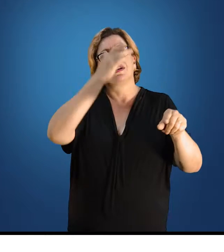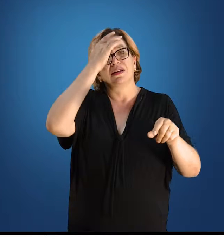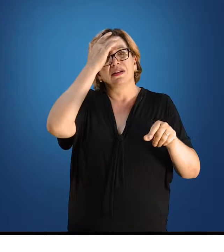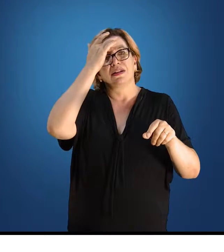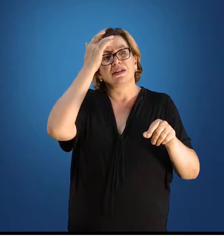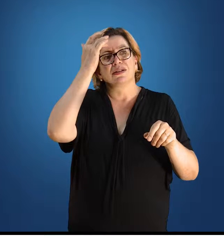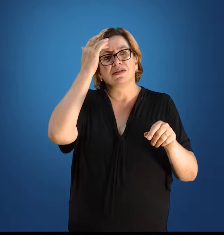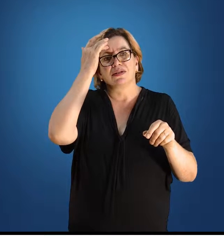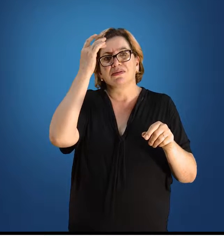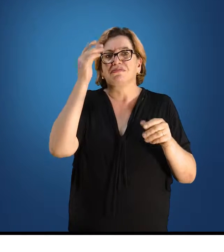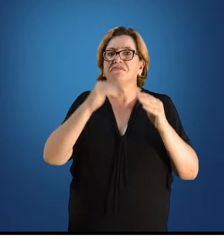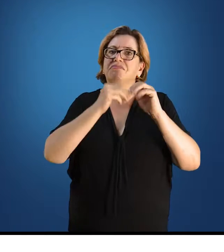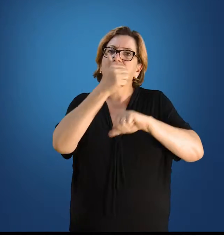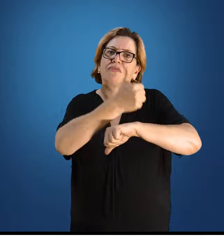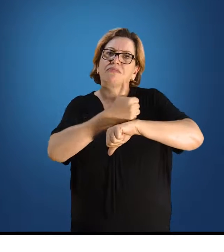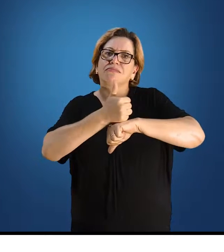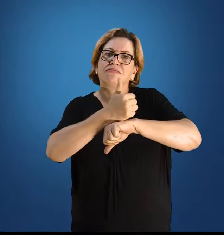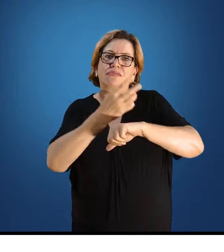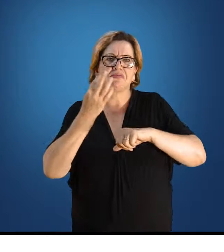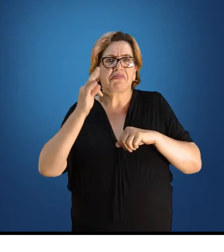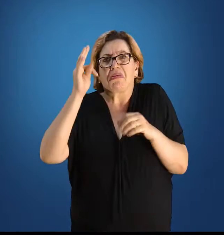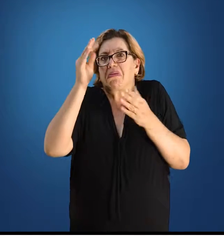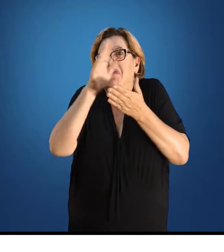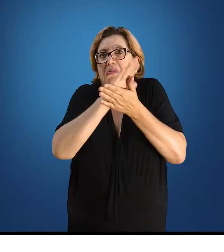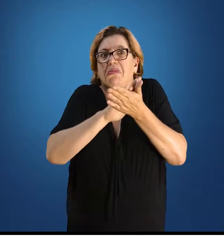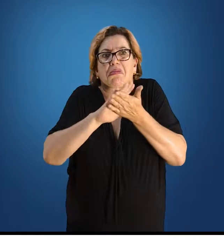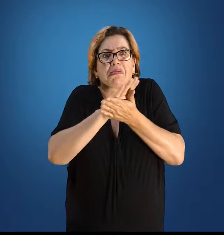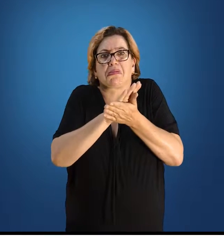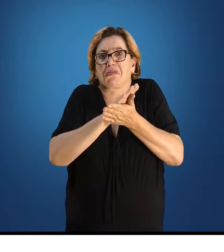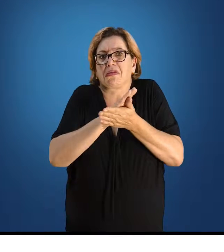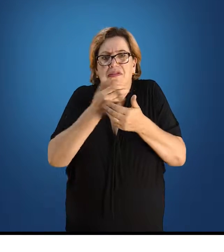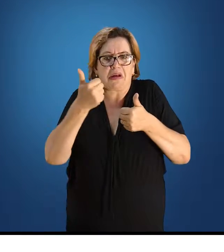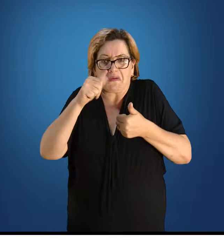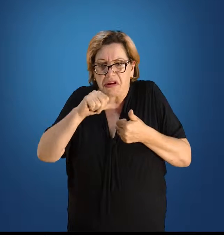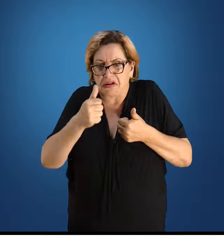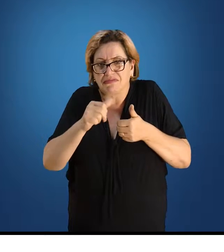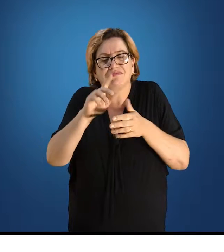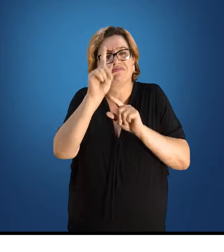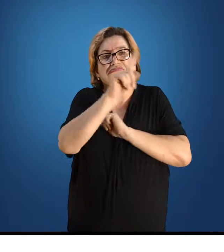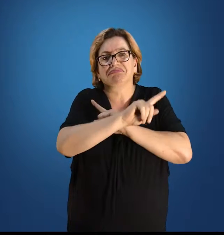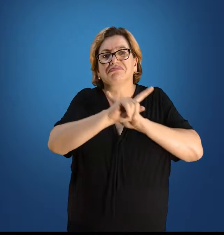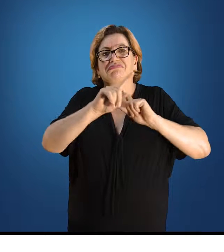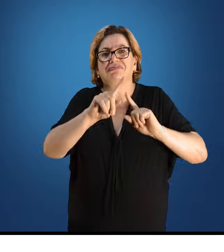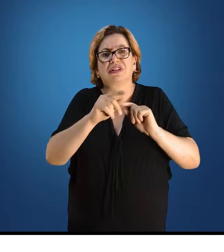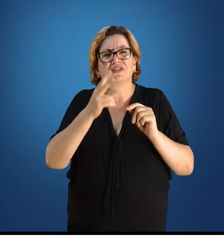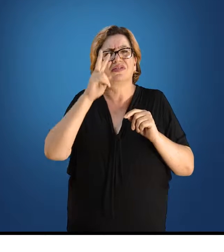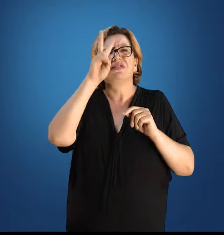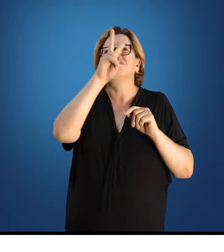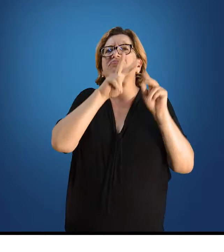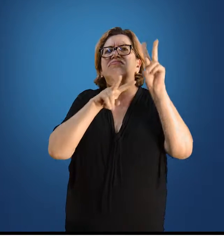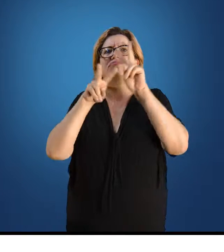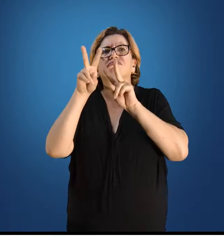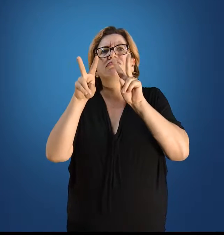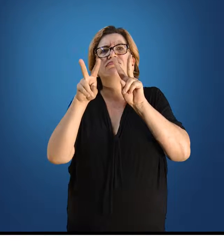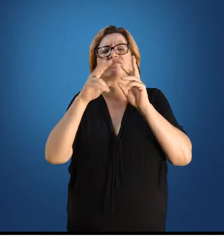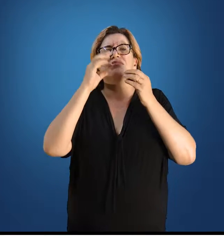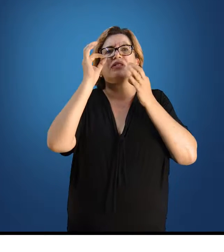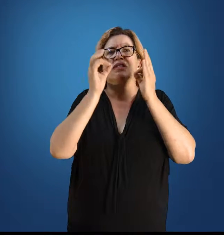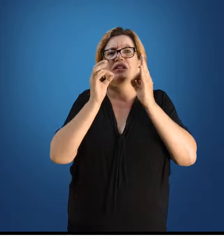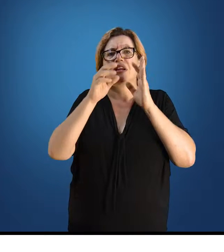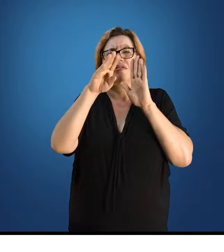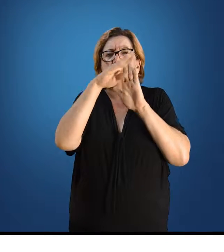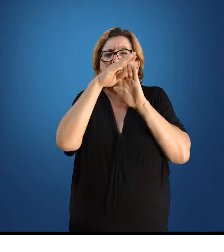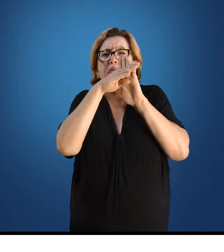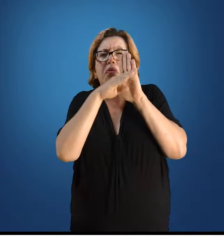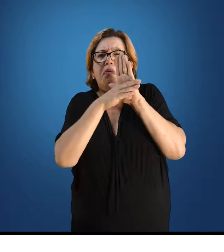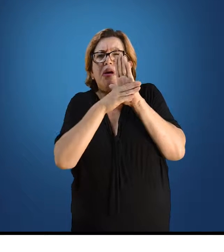de um profissional técnico que não vai fazer, a princípio, uma avaliação de mérito do teu artigo. Ele vai simplesmente olhar a